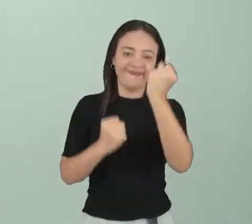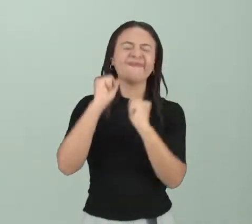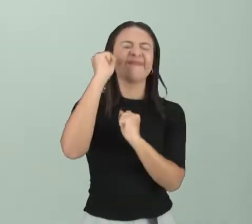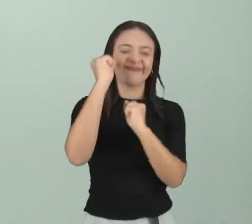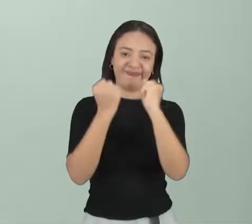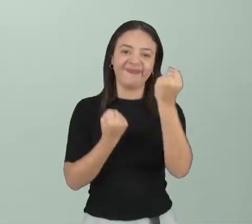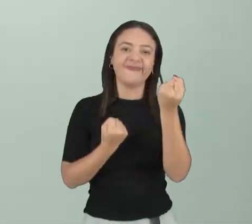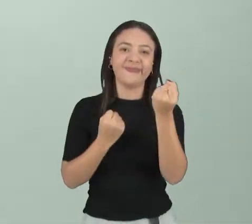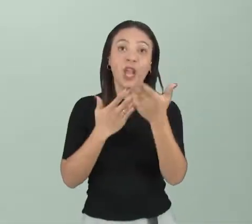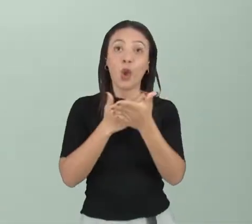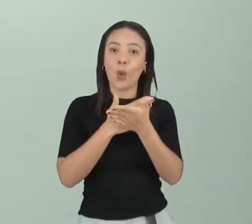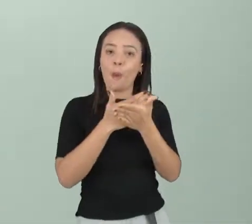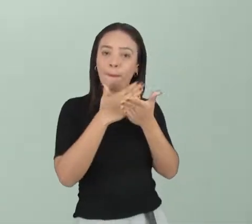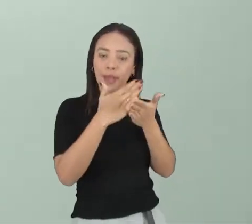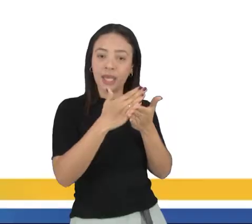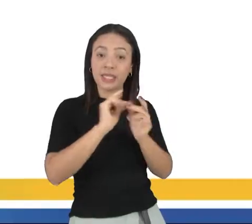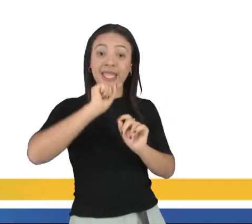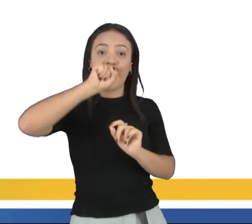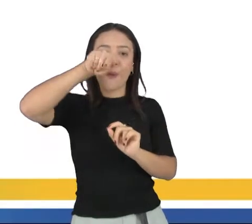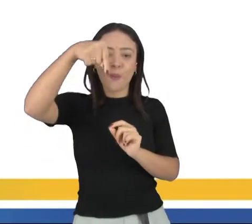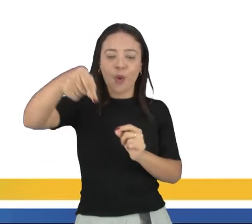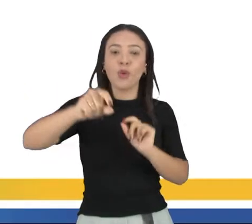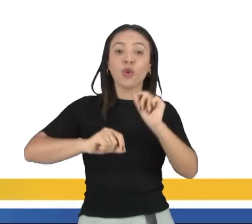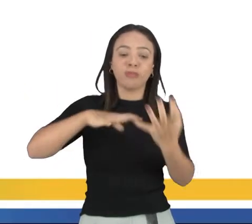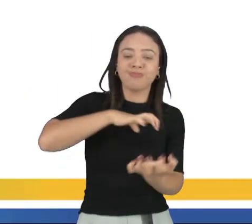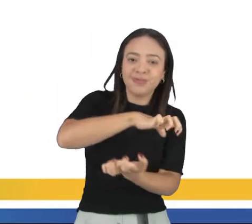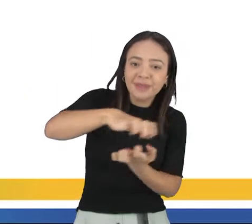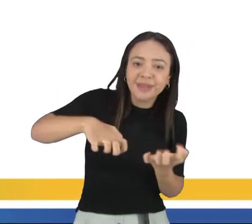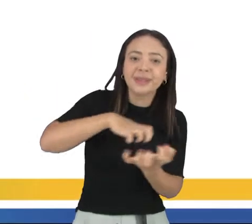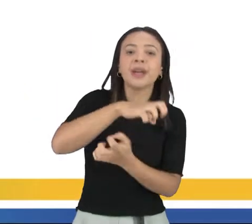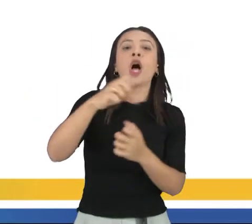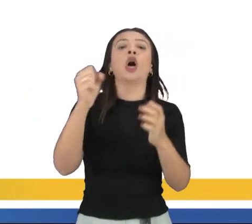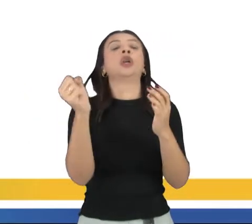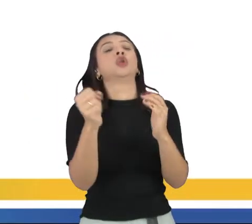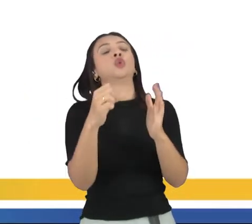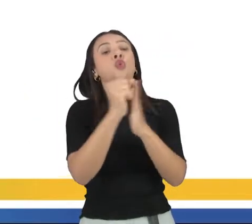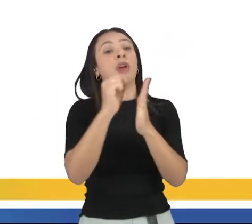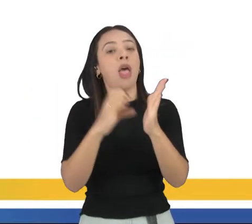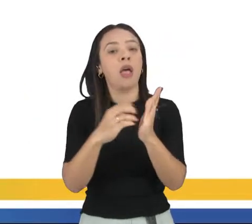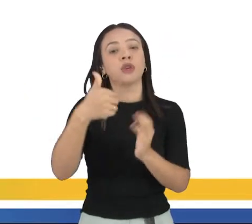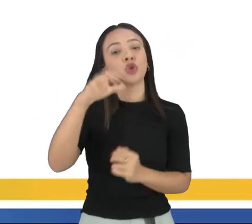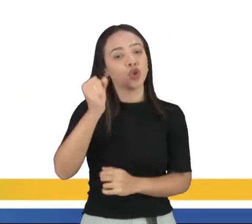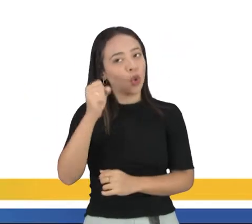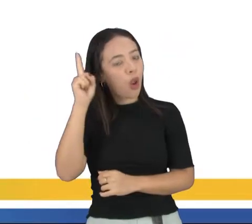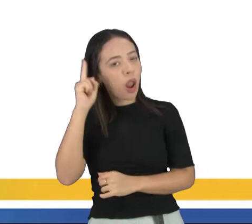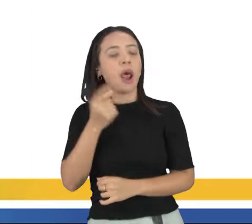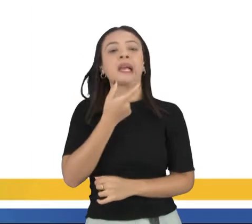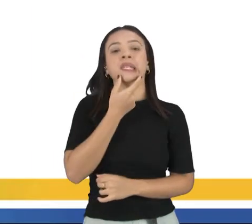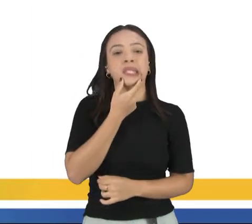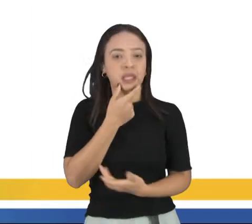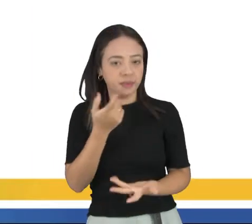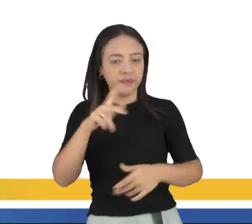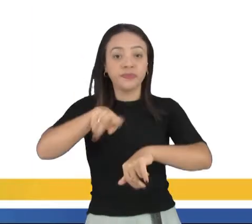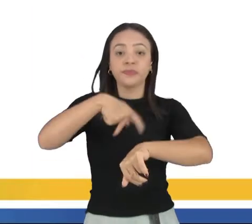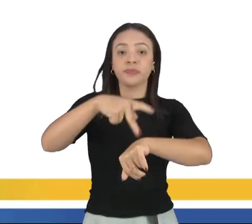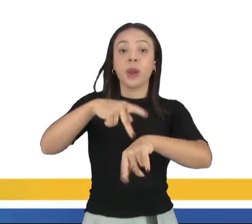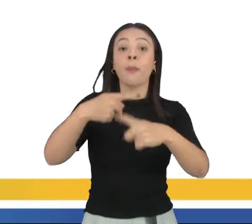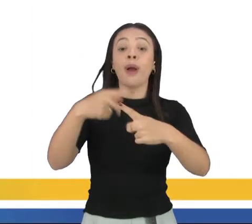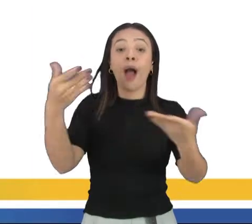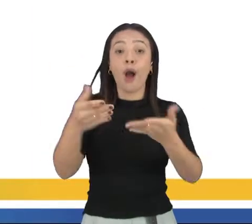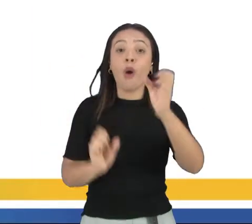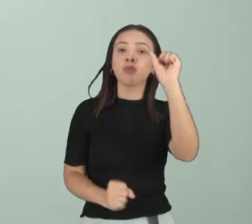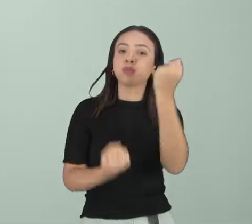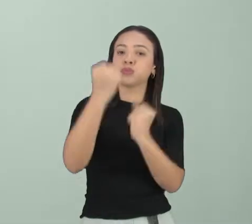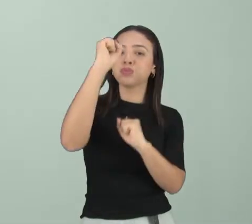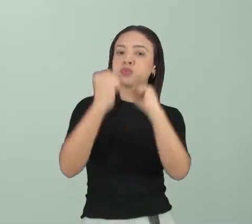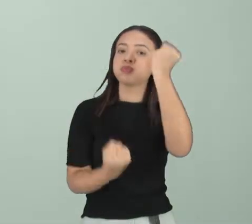o tempo da fábrica que começa aí com a Revolução Industrial século 18 comércio então na Inglaterra porque a fábrica agora